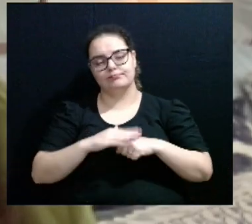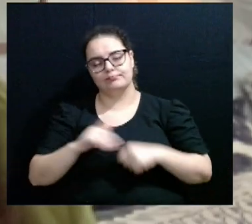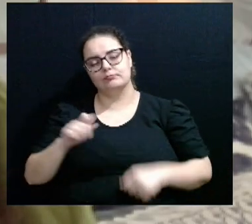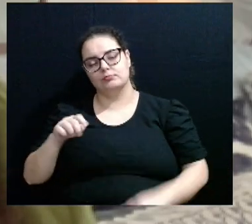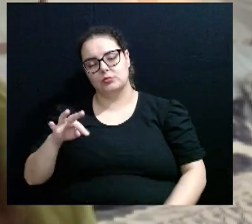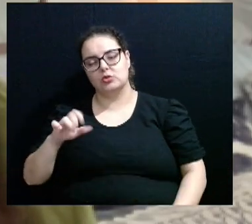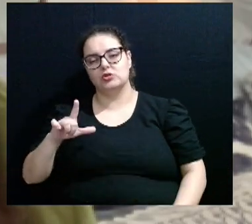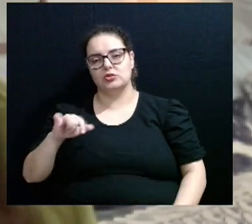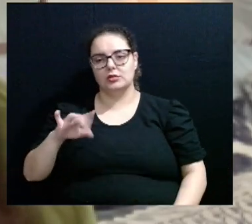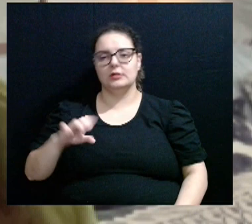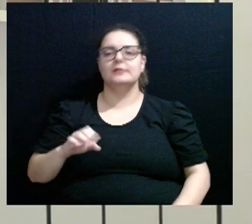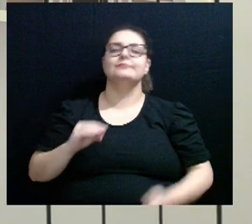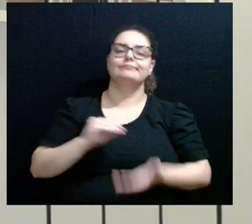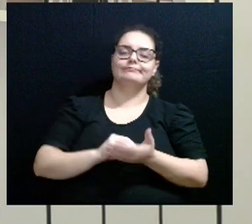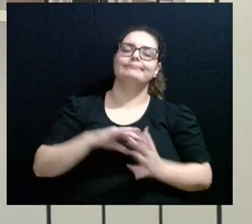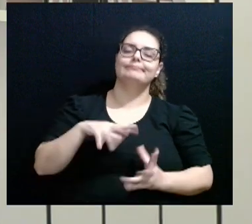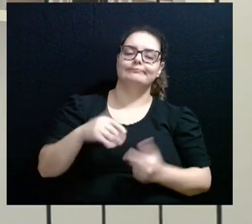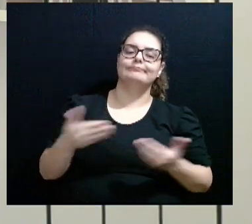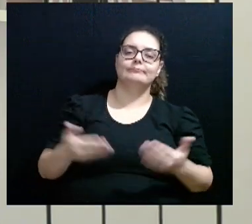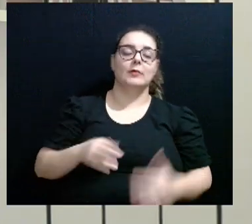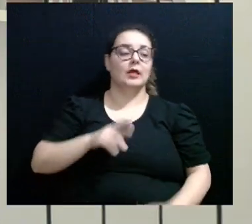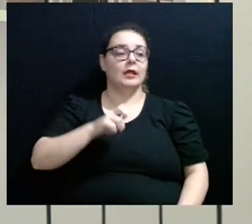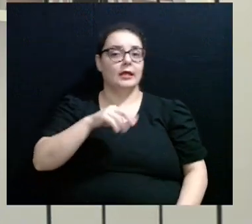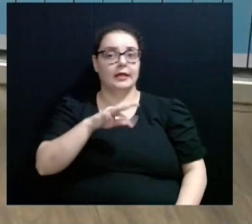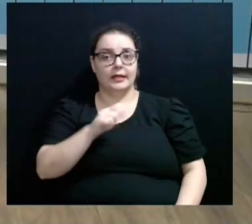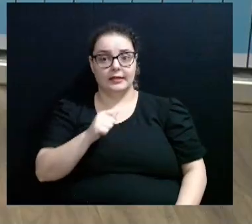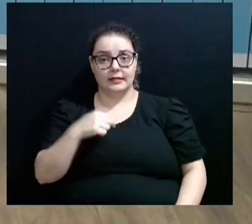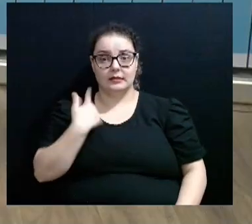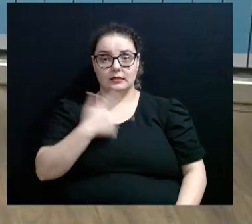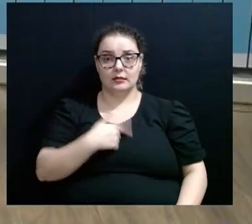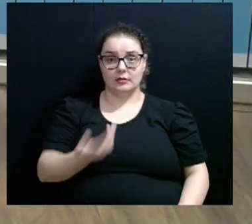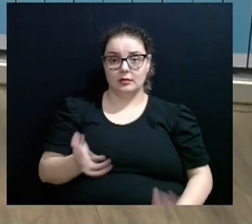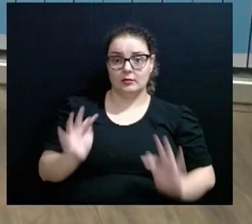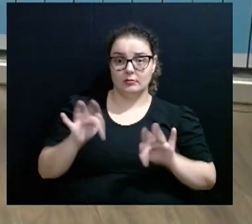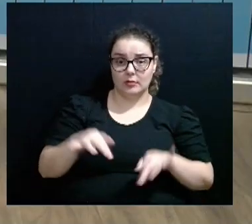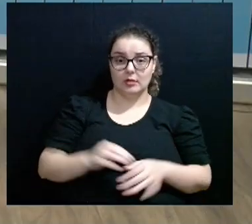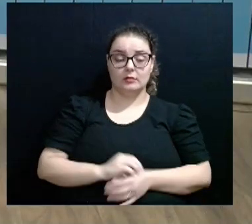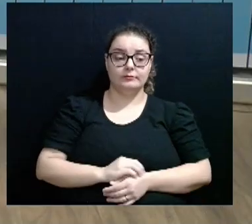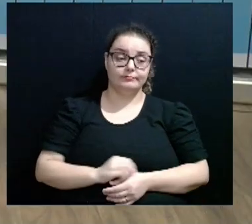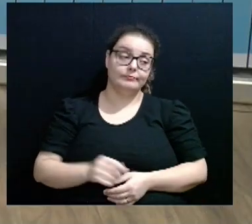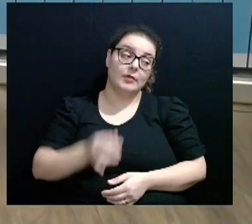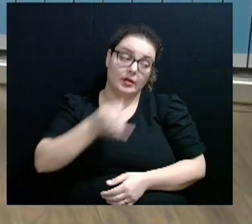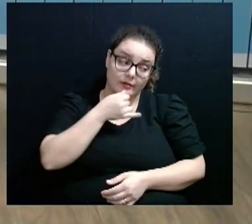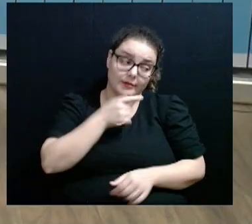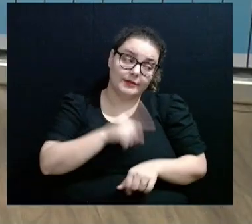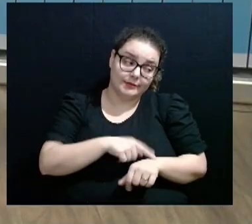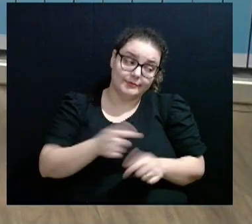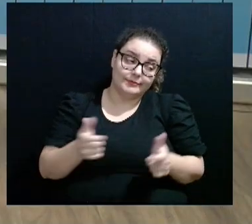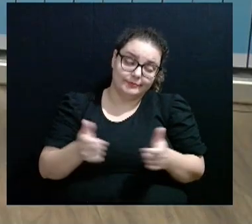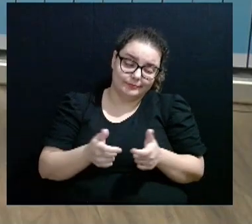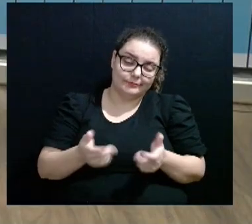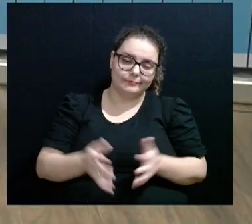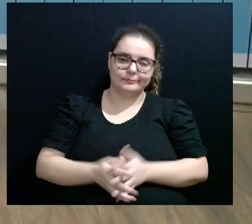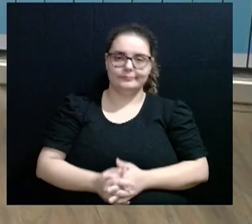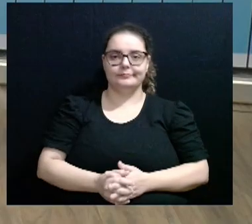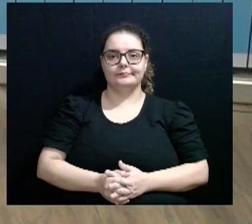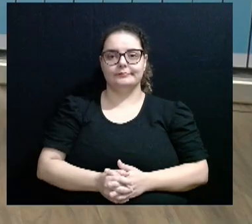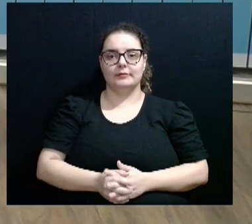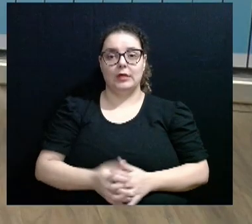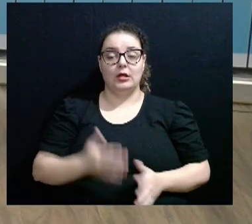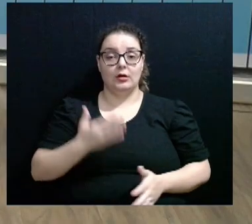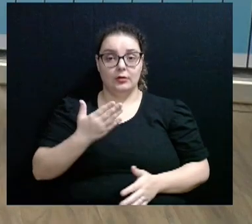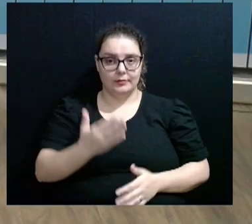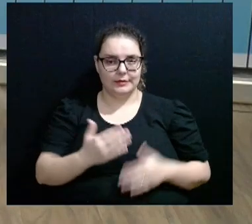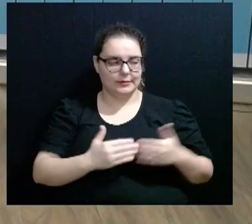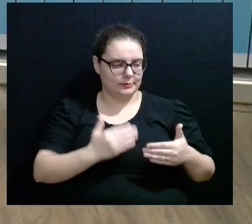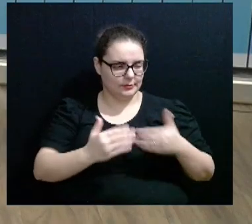sim. Ô, Renata, para a gente poder encerrar, infelizmente que o meu tempo já está bem curtinho, você passou por essa pressão